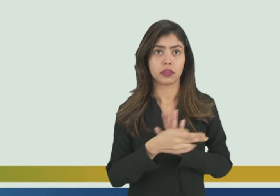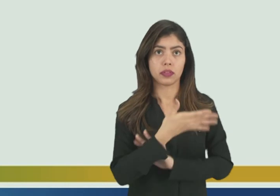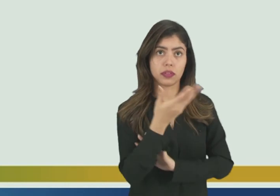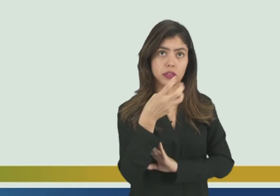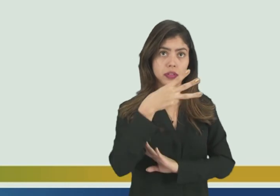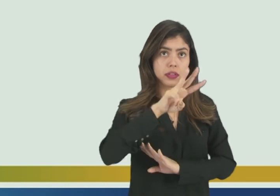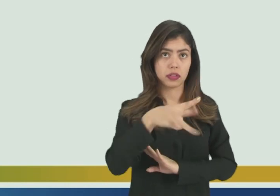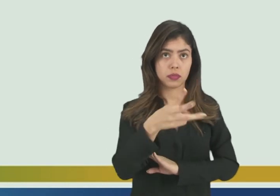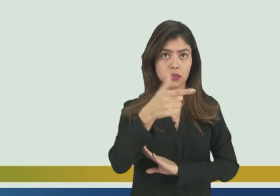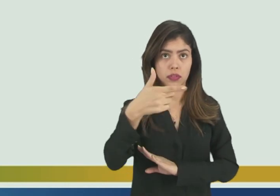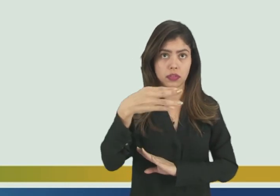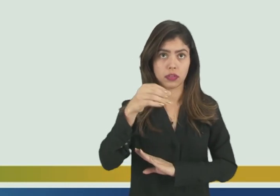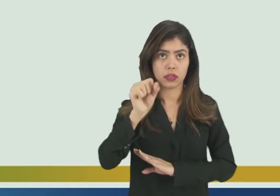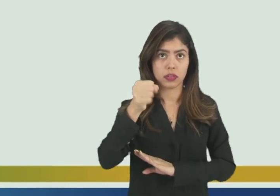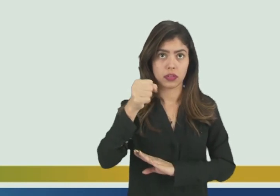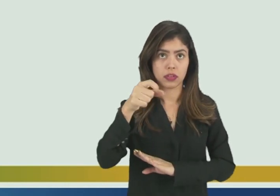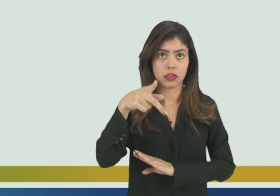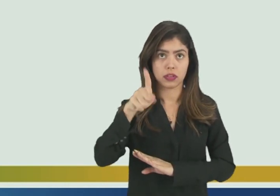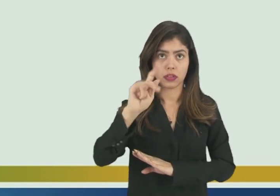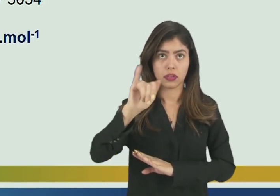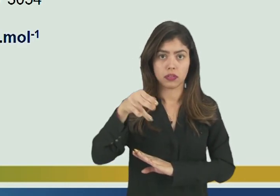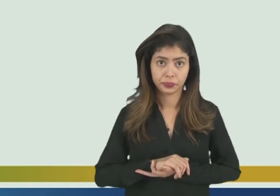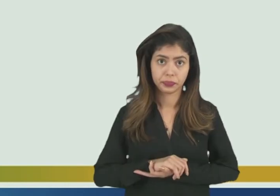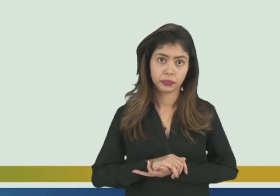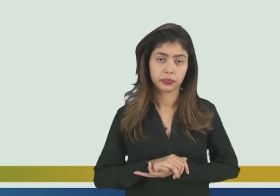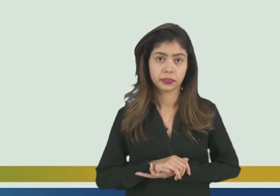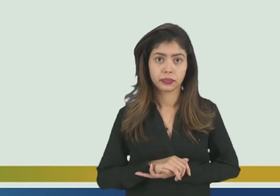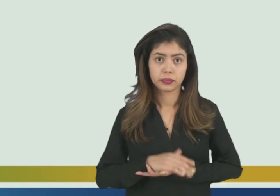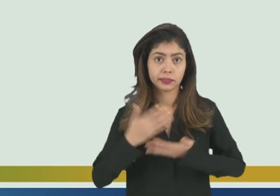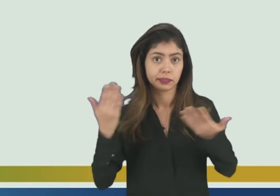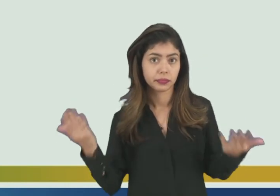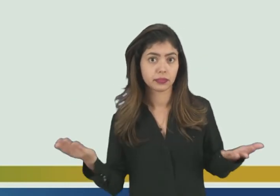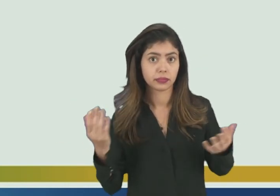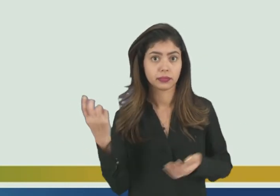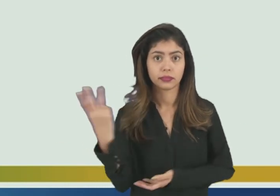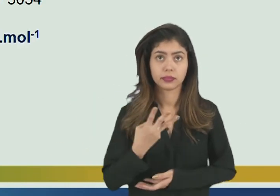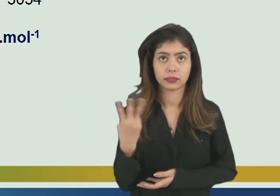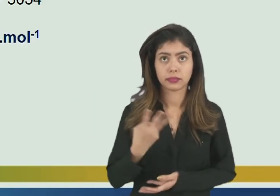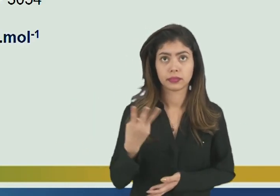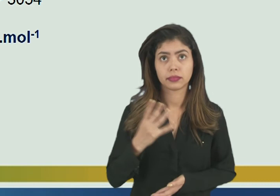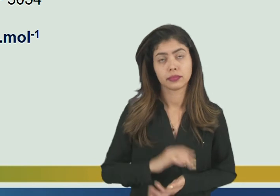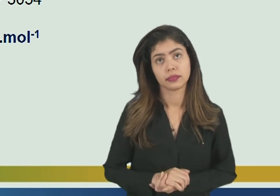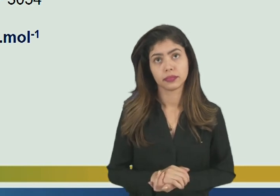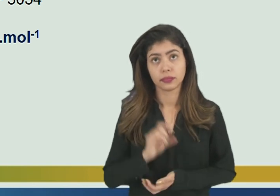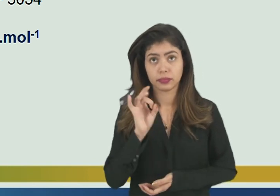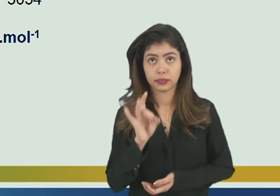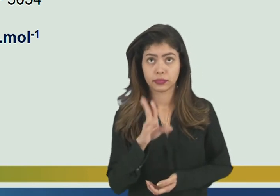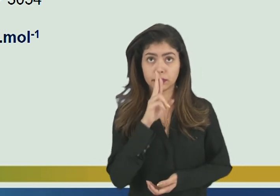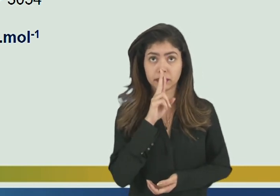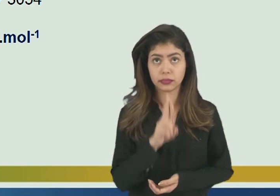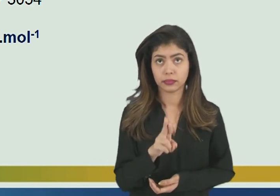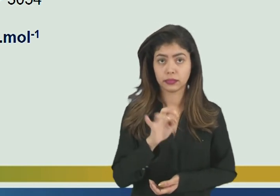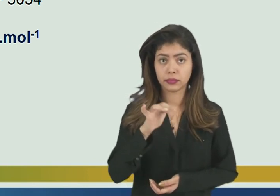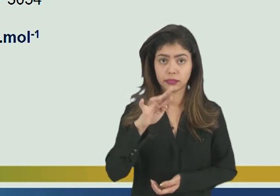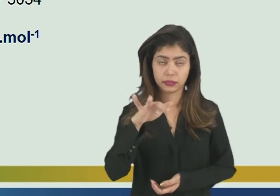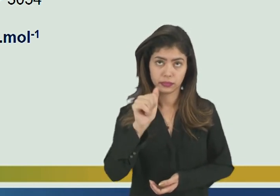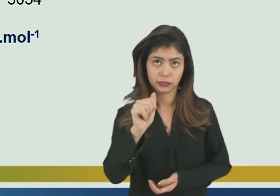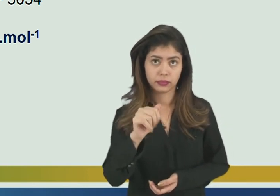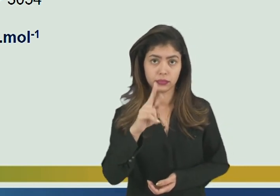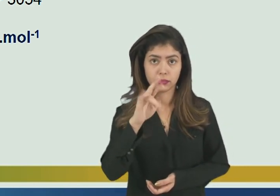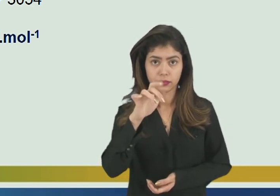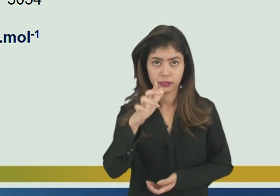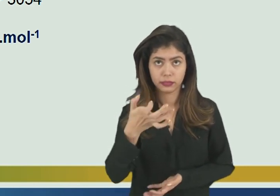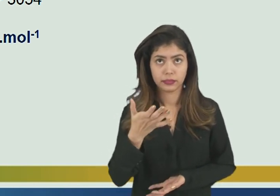de 3.228 kJ/mol. Então, o terceiro passo é só calcularmos a entalpia dos